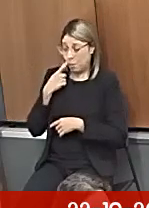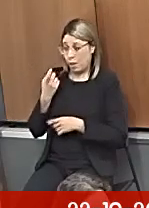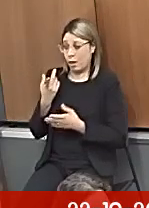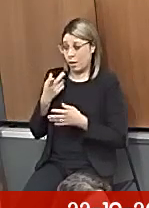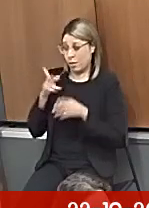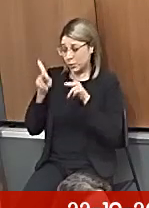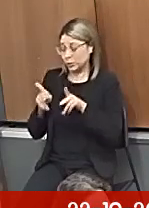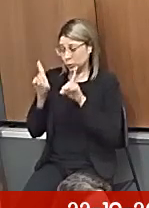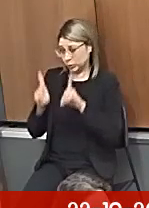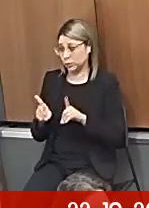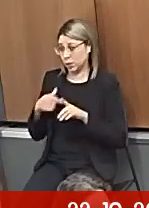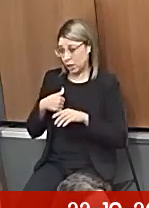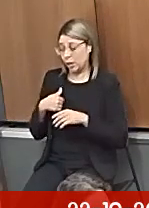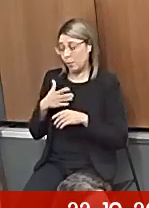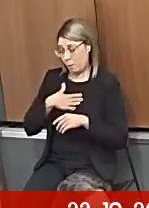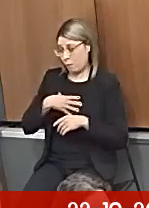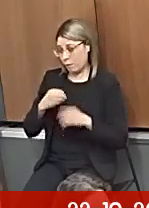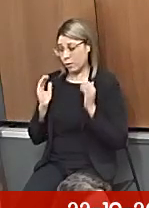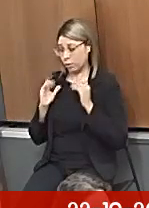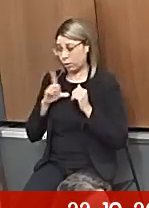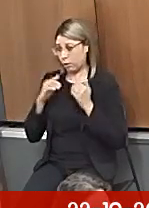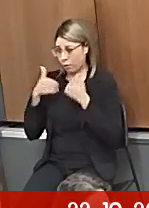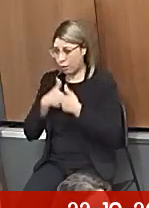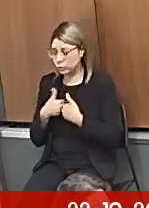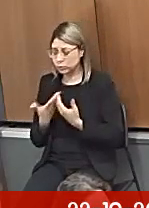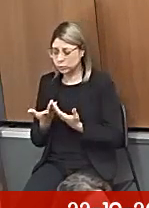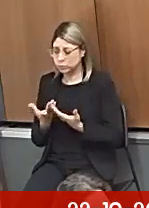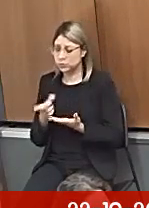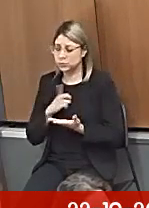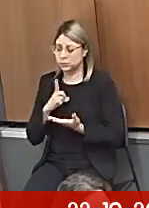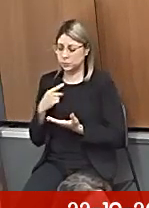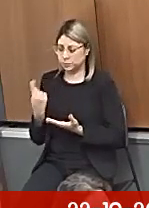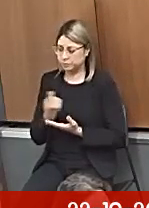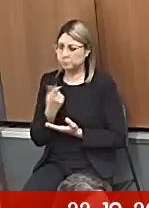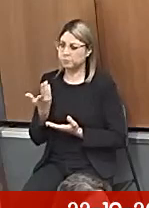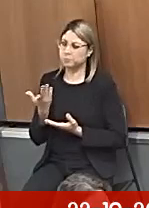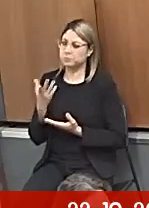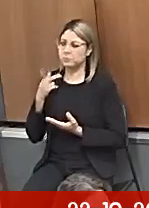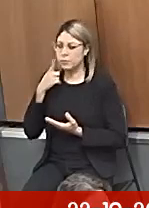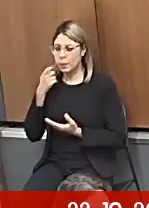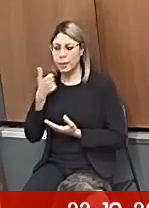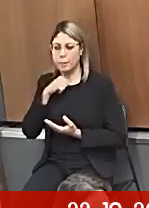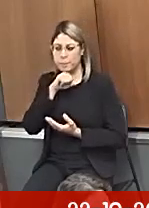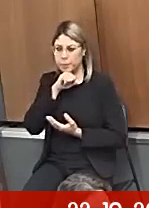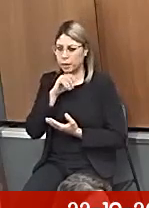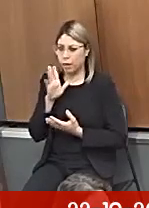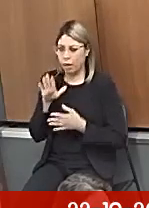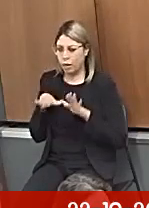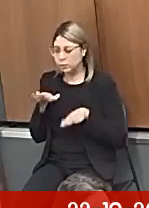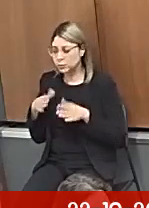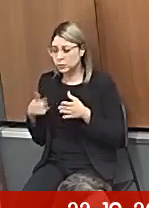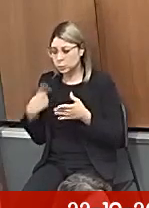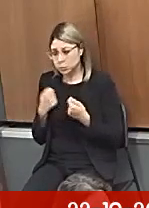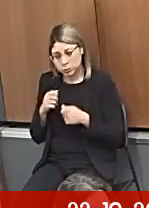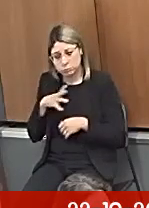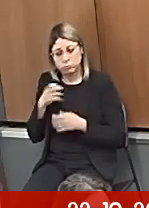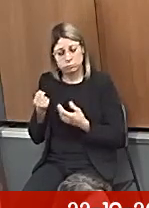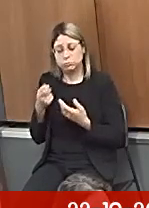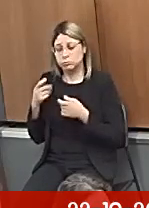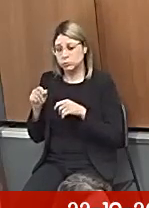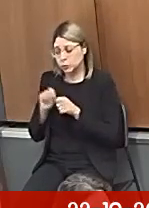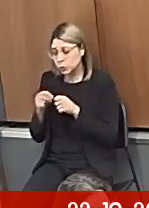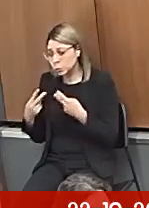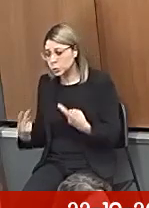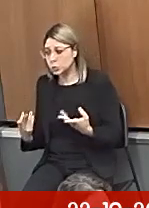autismo. Então, o que nós temos? Instrumentos jurídicos, gente, pais e mães, até através do anonimato, para a gente poder atuar. Então, a